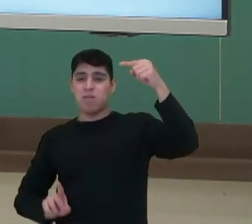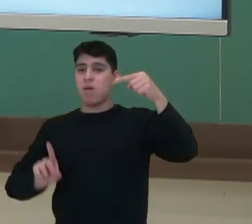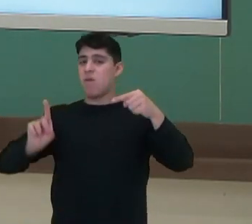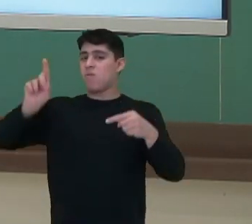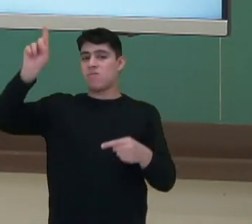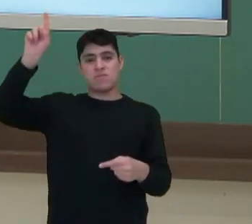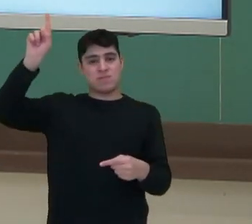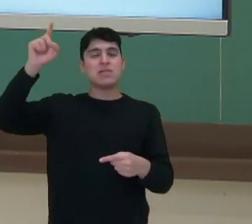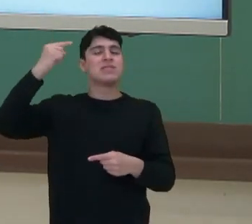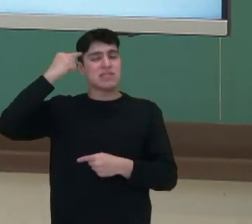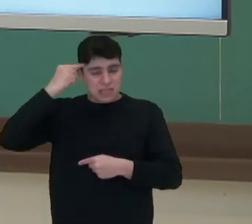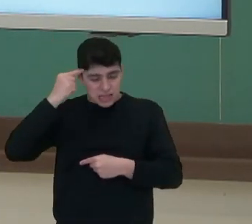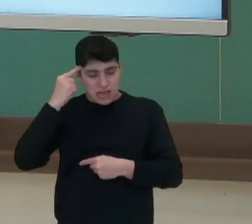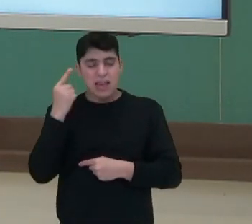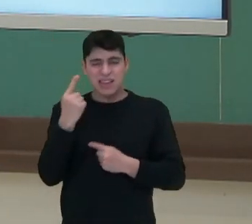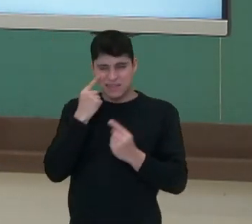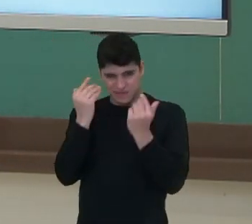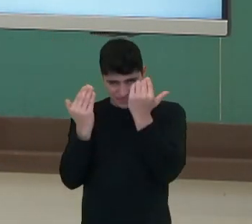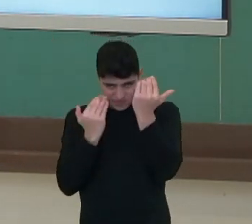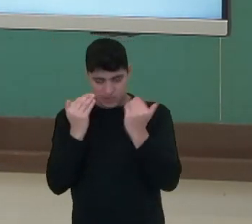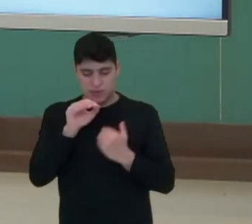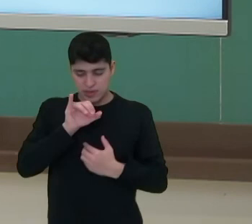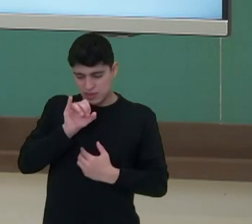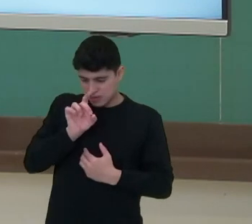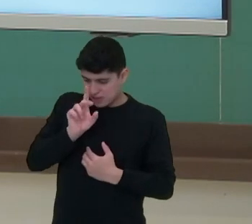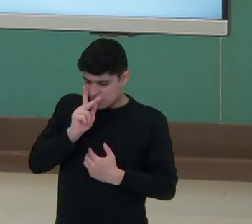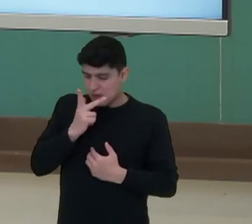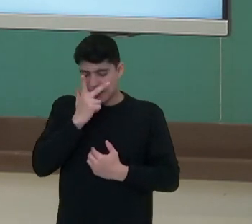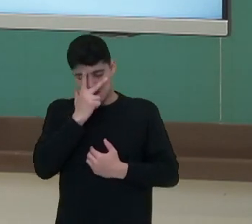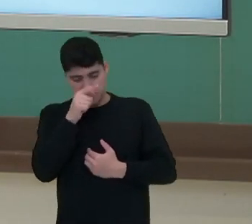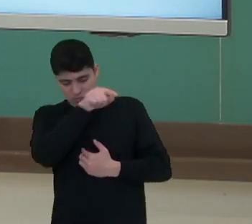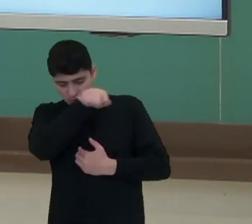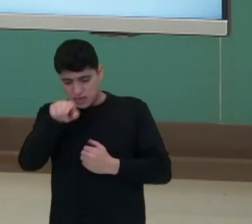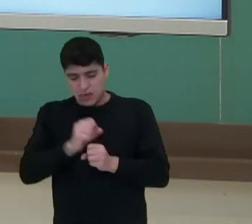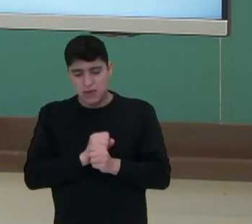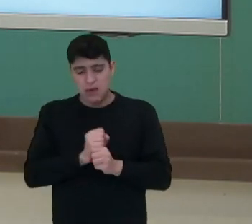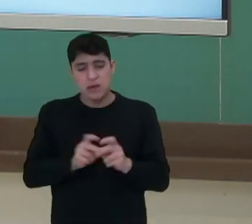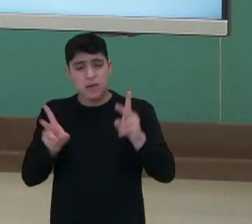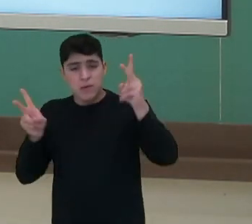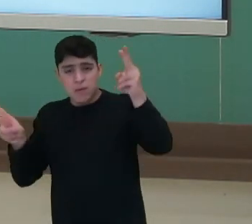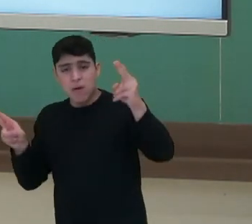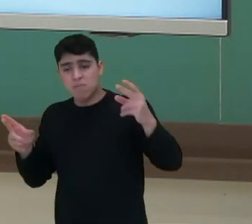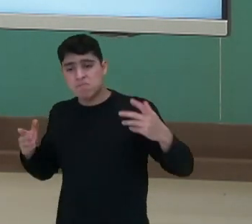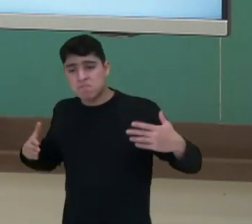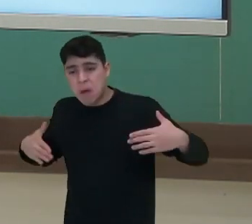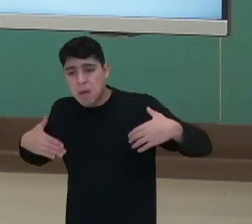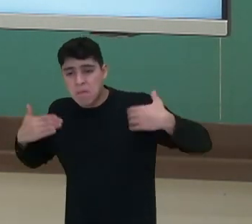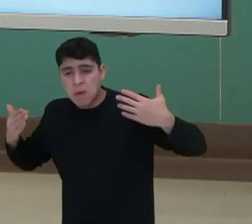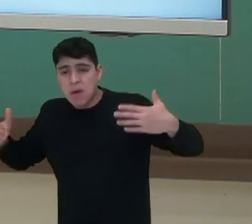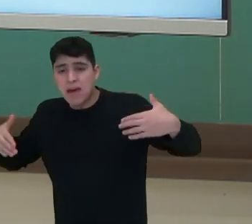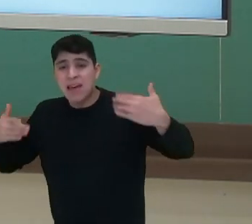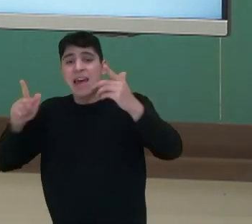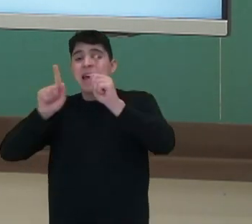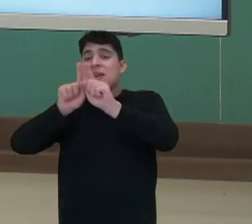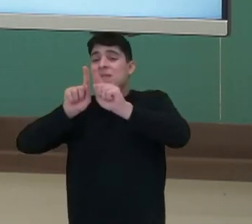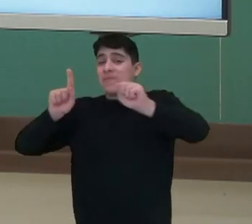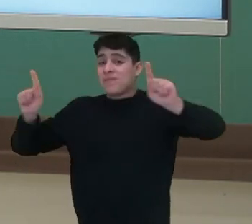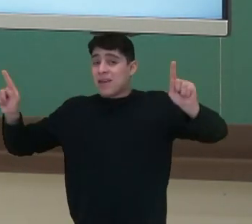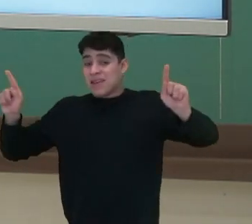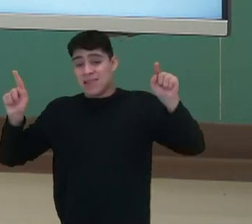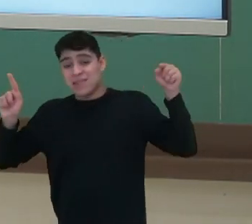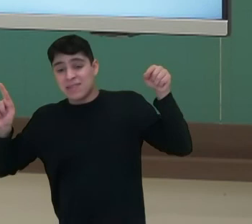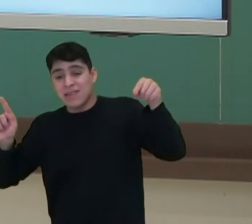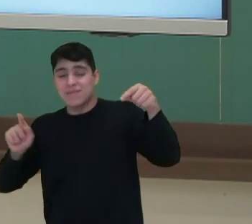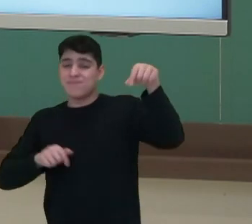que, apesar de ter o mesmo tempo de estudo, pode ser que nos países africanos se aprenda